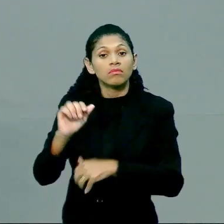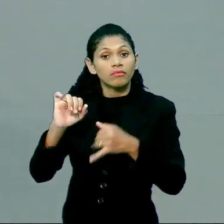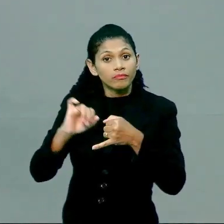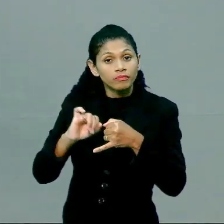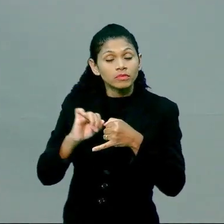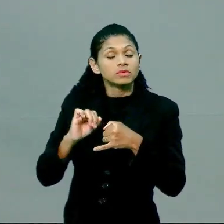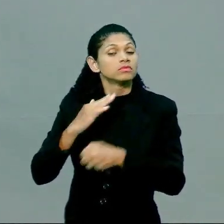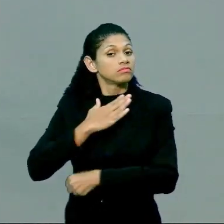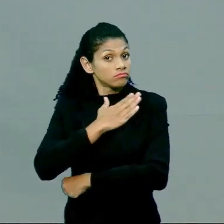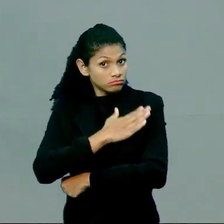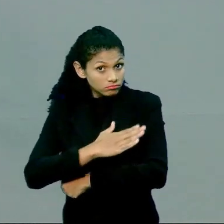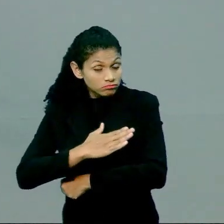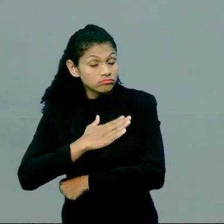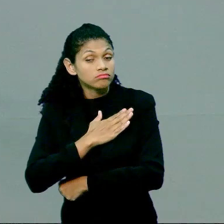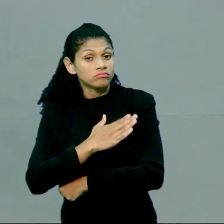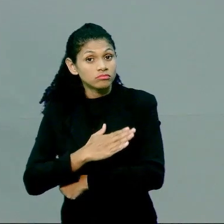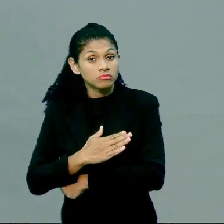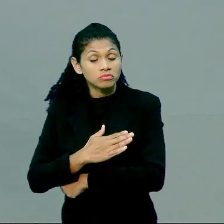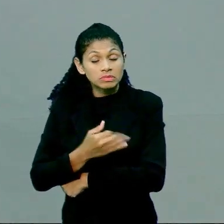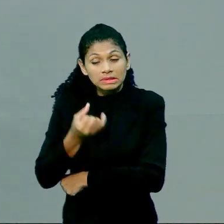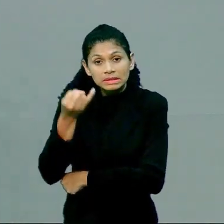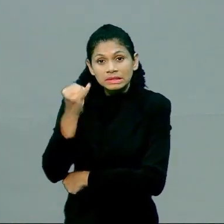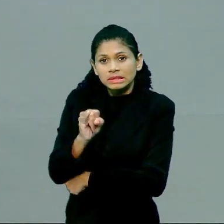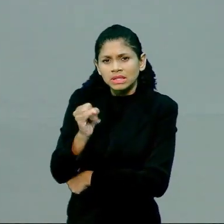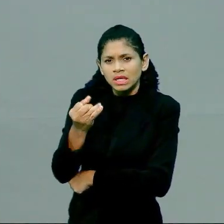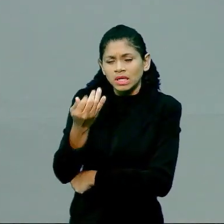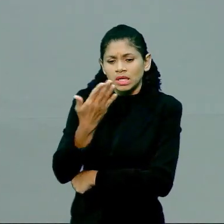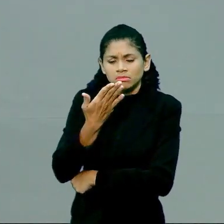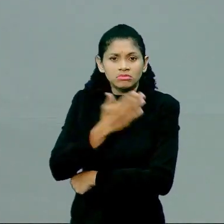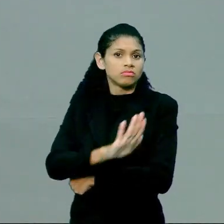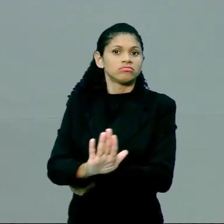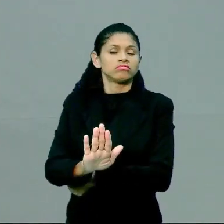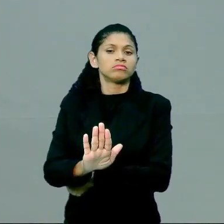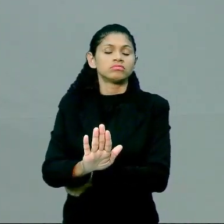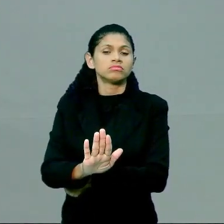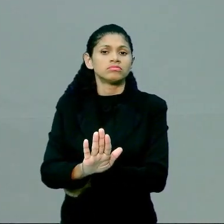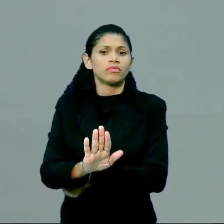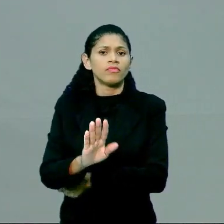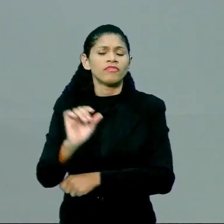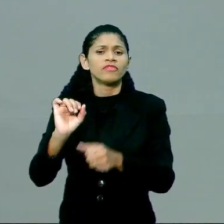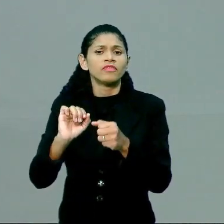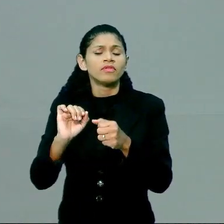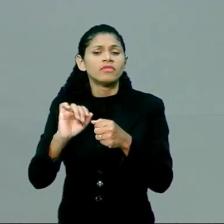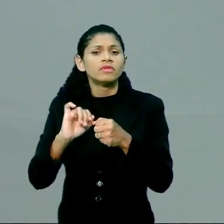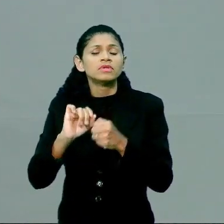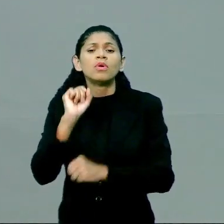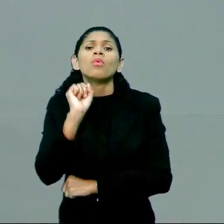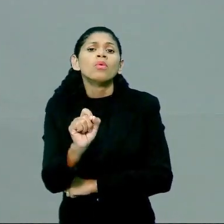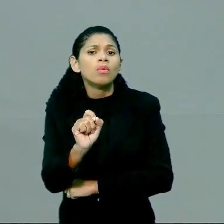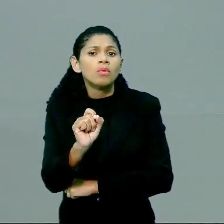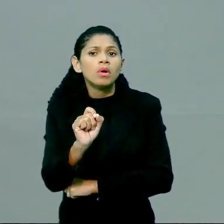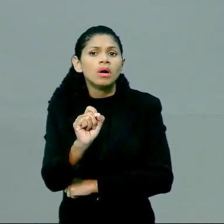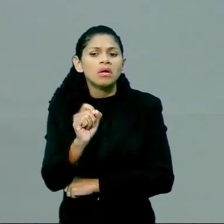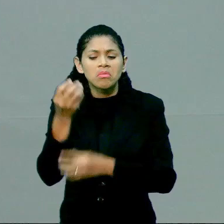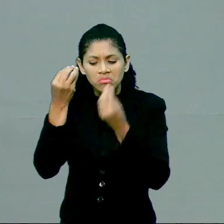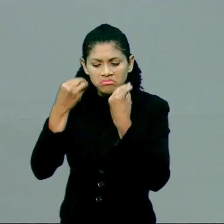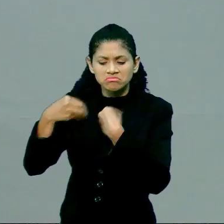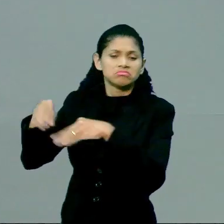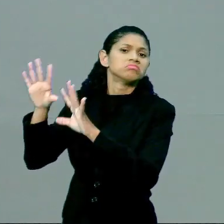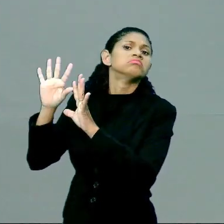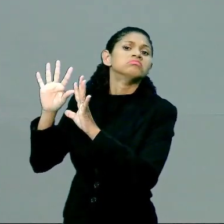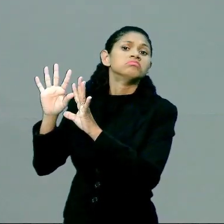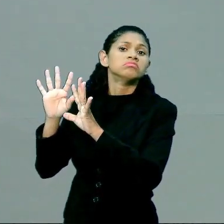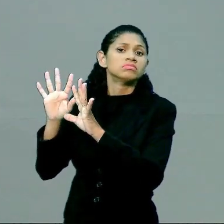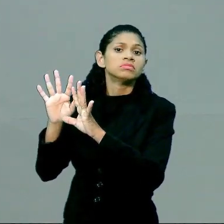estudar ia fazer uma faculdade procurar outros caminhos mas não ele é devoto ele gosta de fazer isso